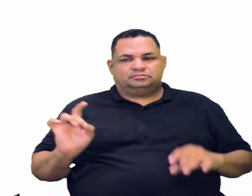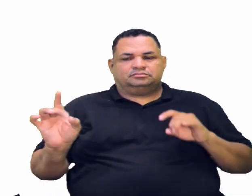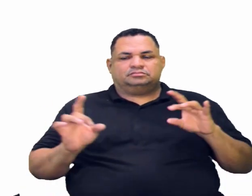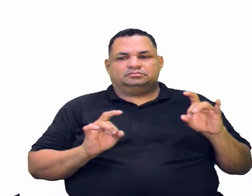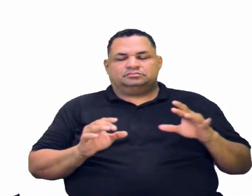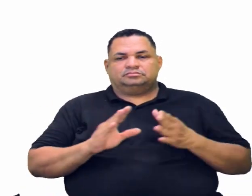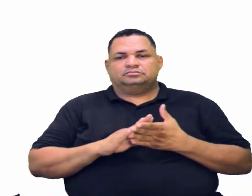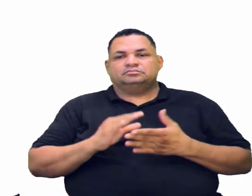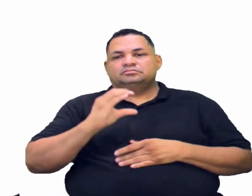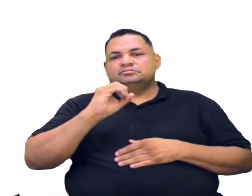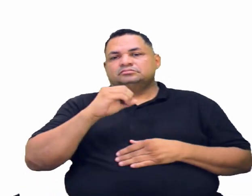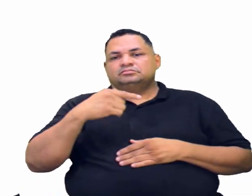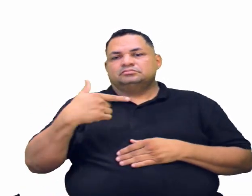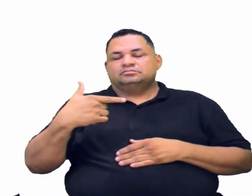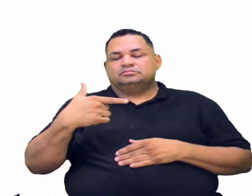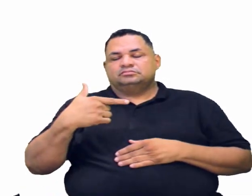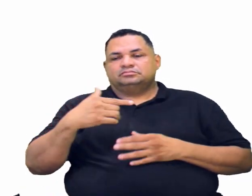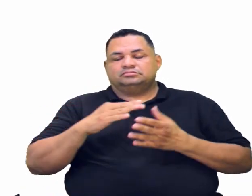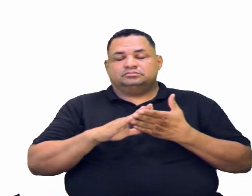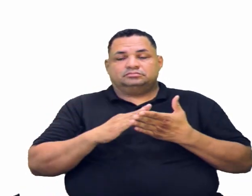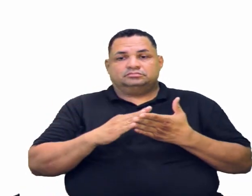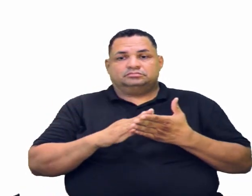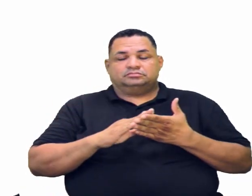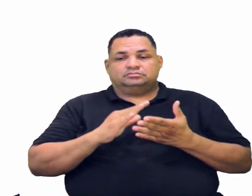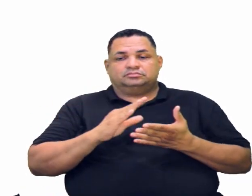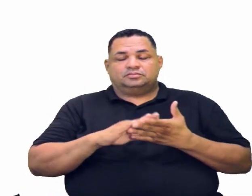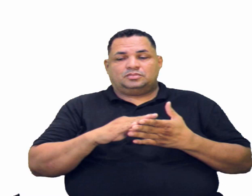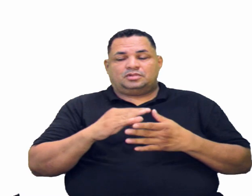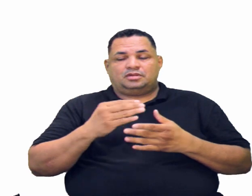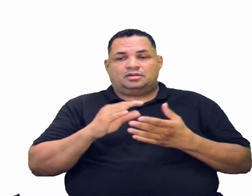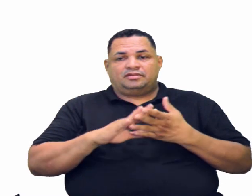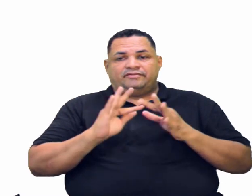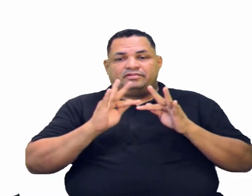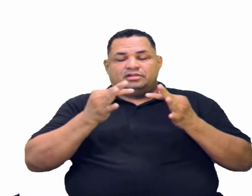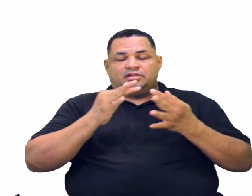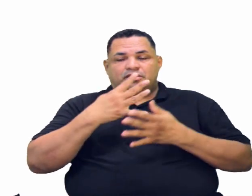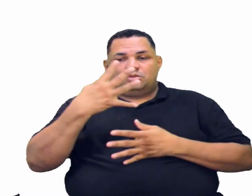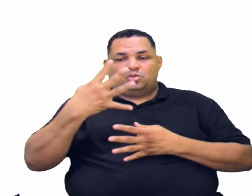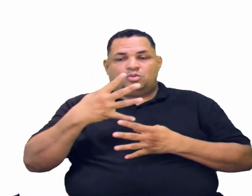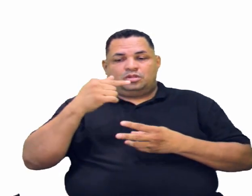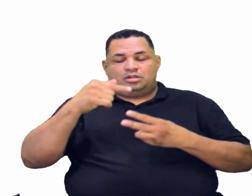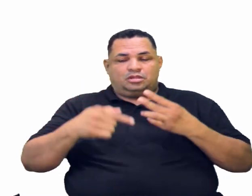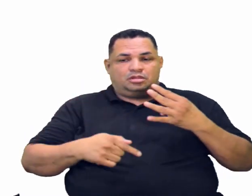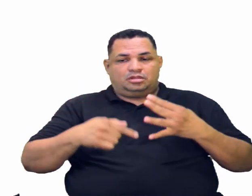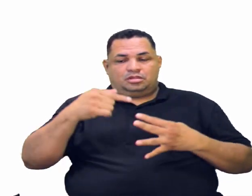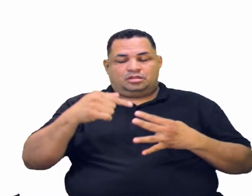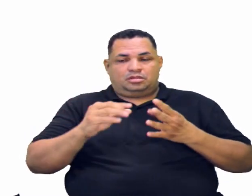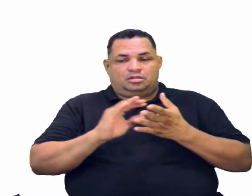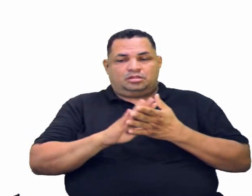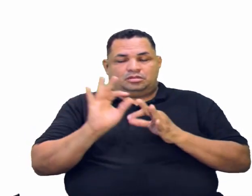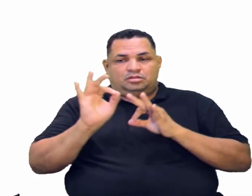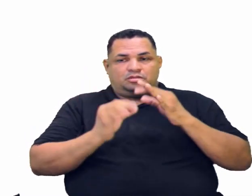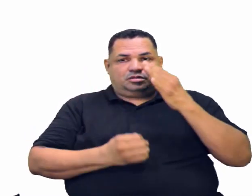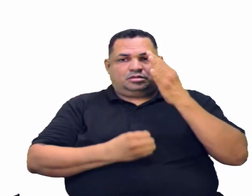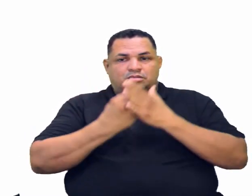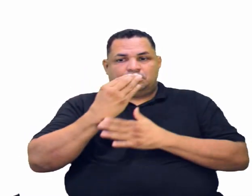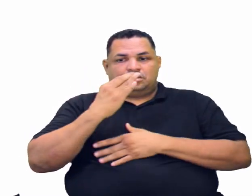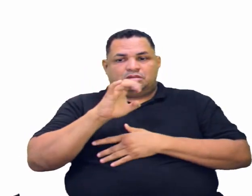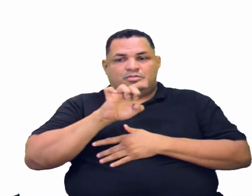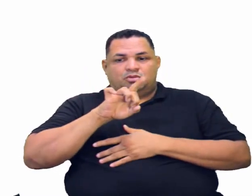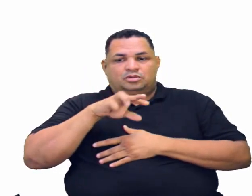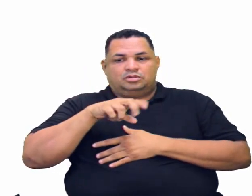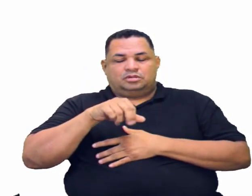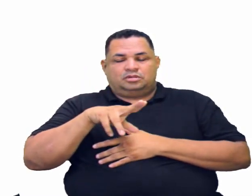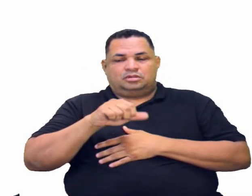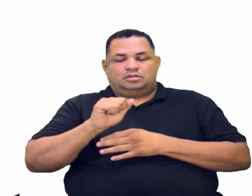né? O oxigênio precisa fazer duas e o carbono precisa fechar as quatro. Então, forma-se ali uma carbonila a partir da formação